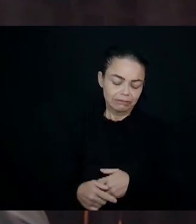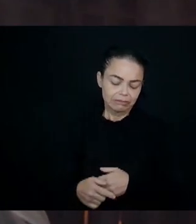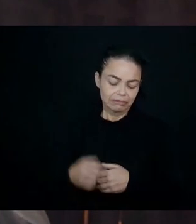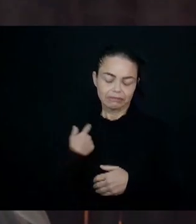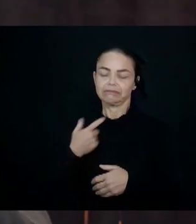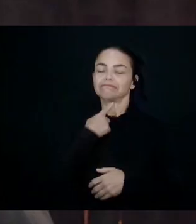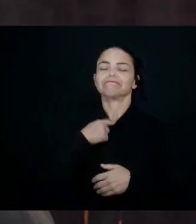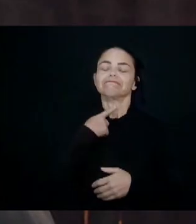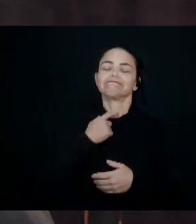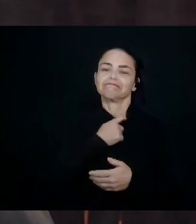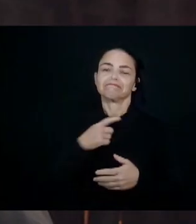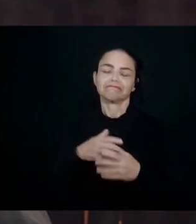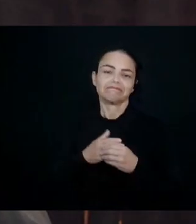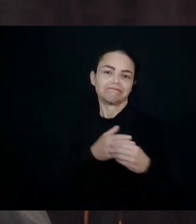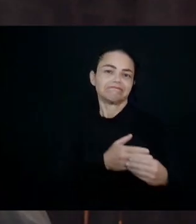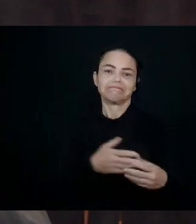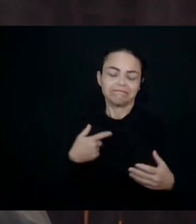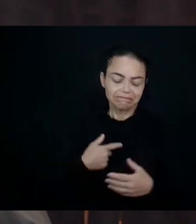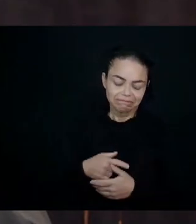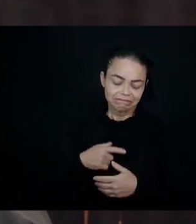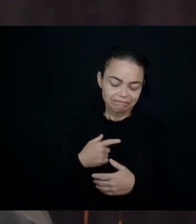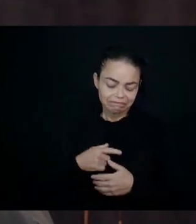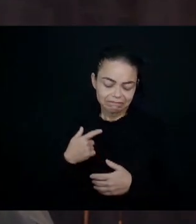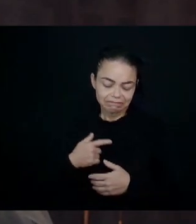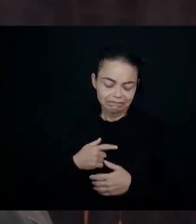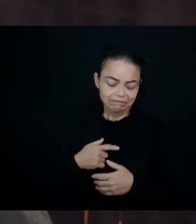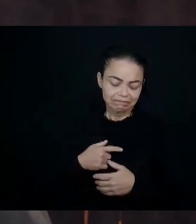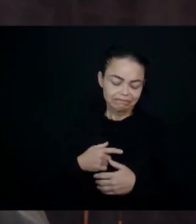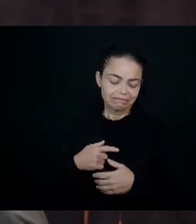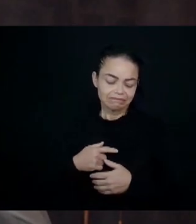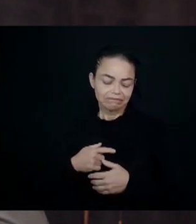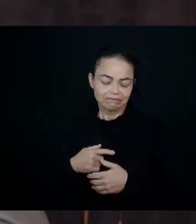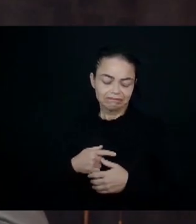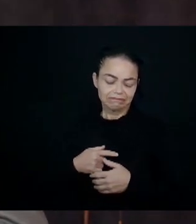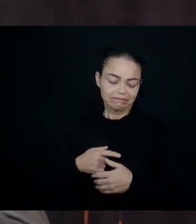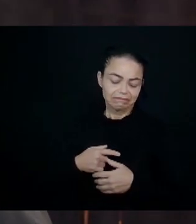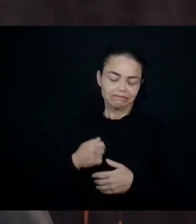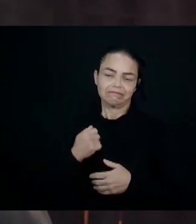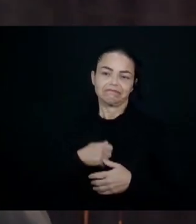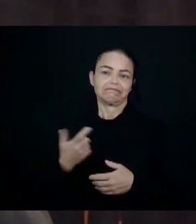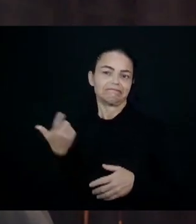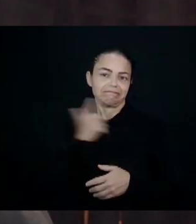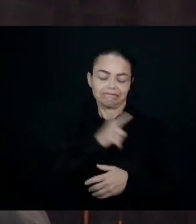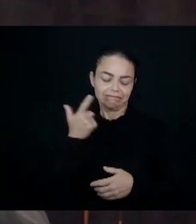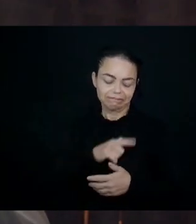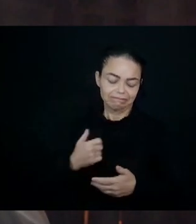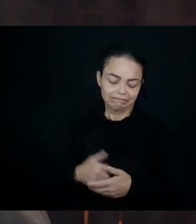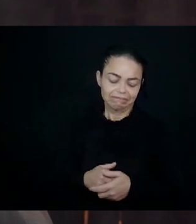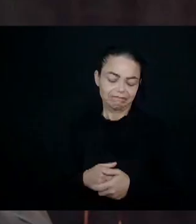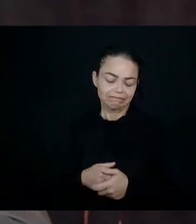conduzir a pessoa cada vez mais a alcançar, né, procurar.